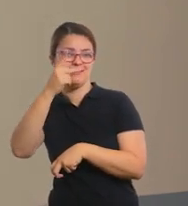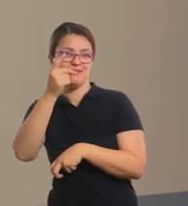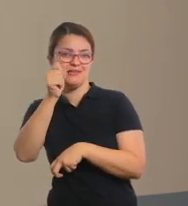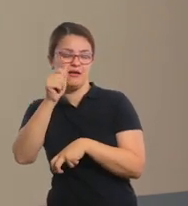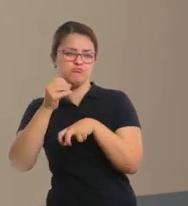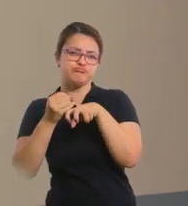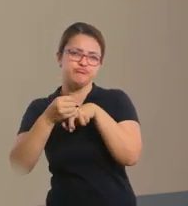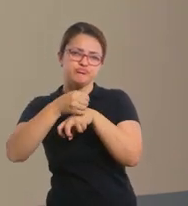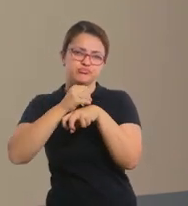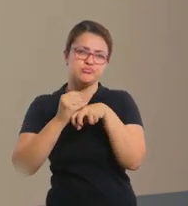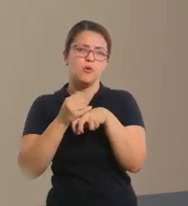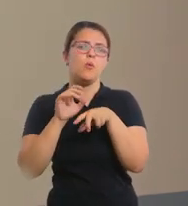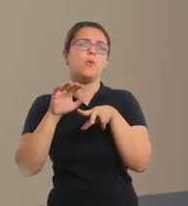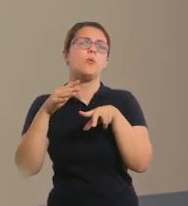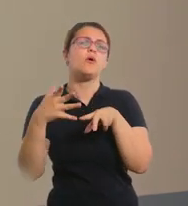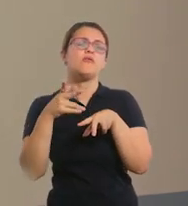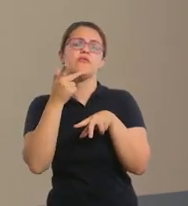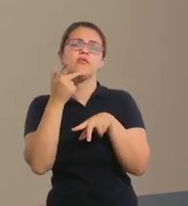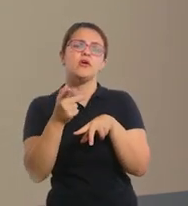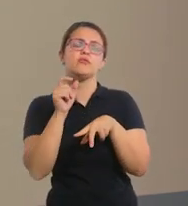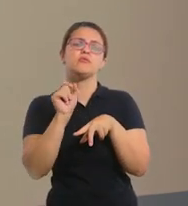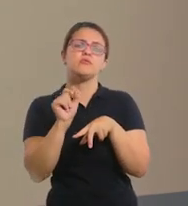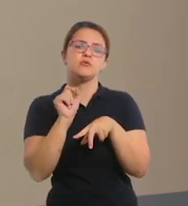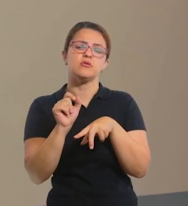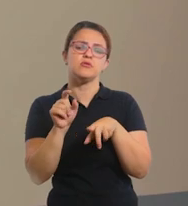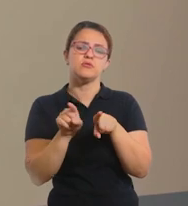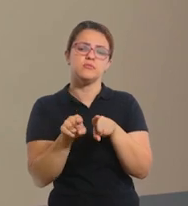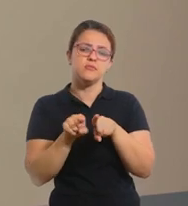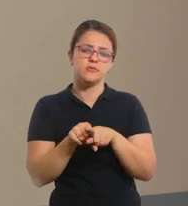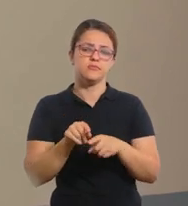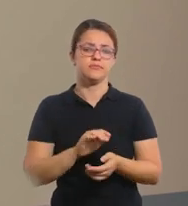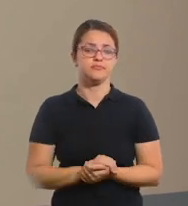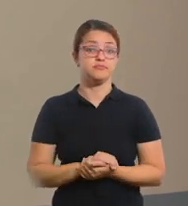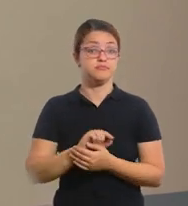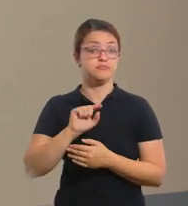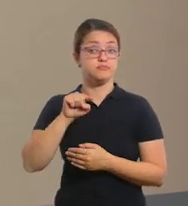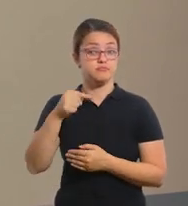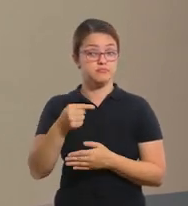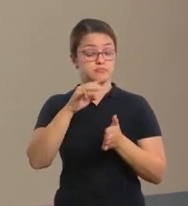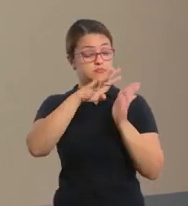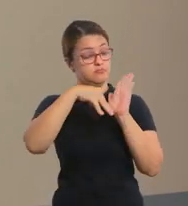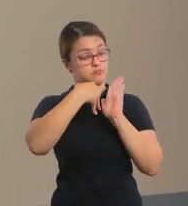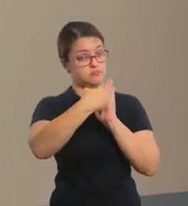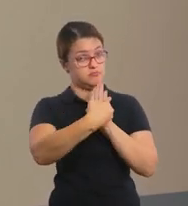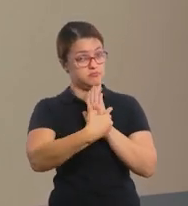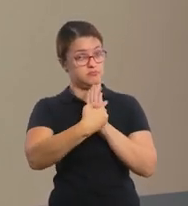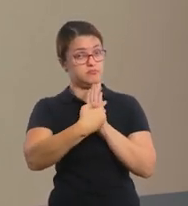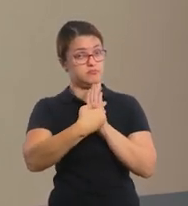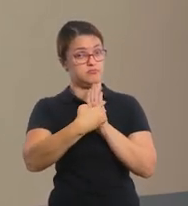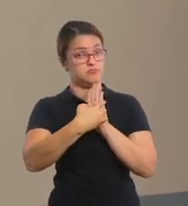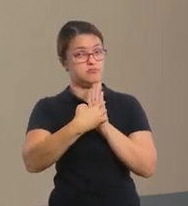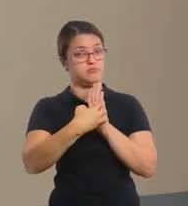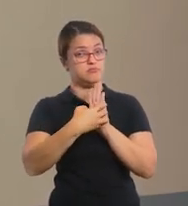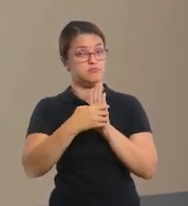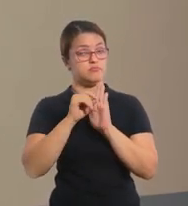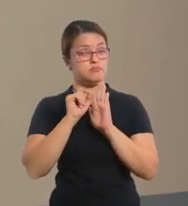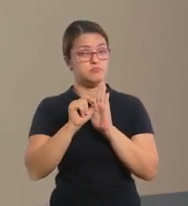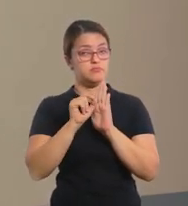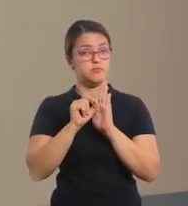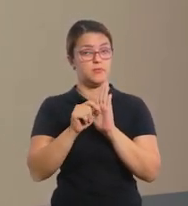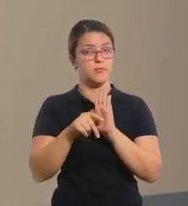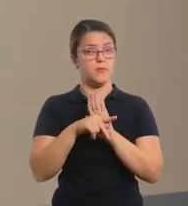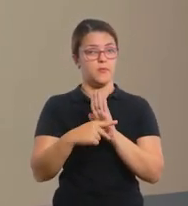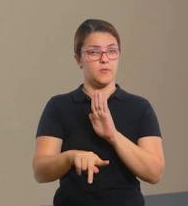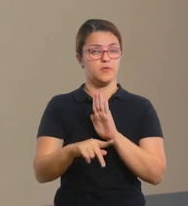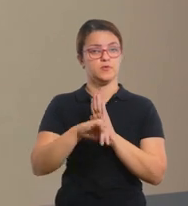sobre o que falava outro texto também é eu aposto vai preencher essa ficha técnica a ficha